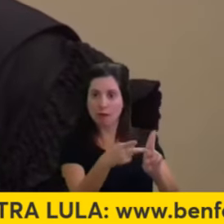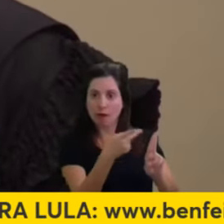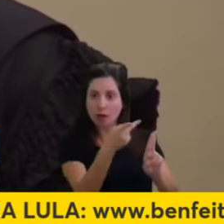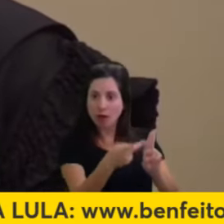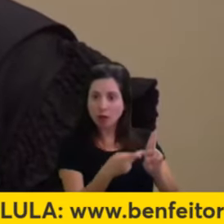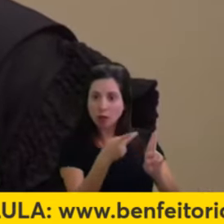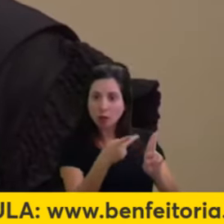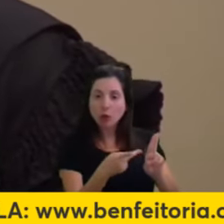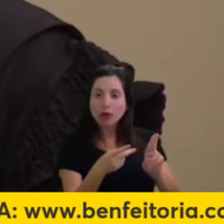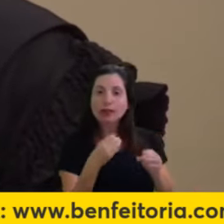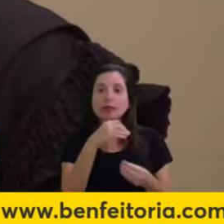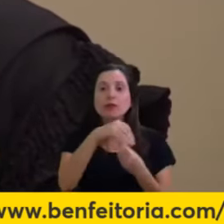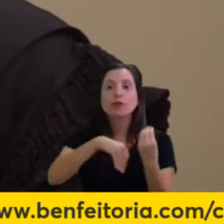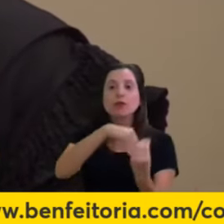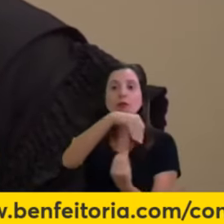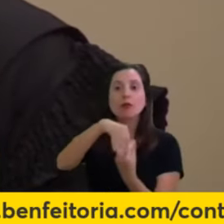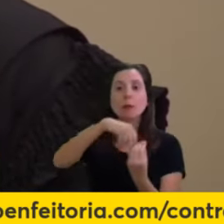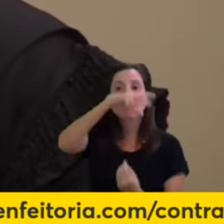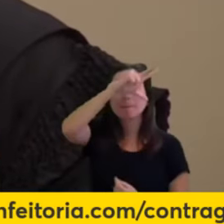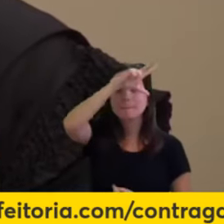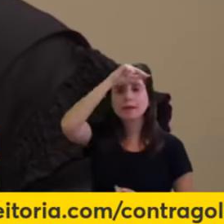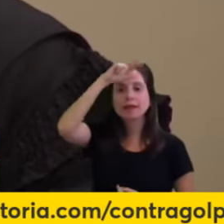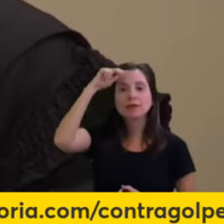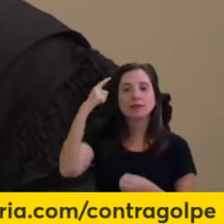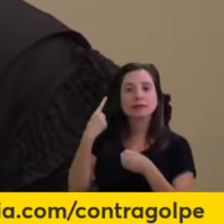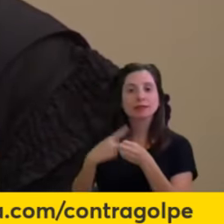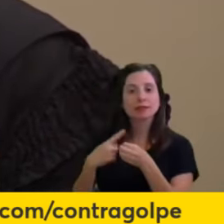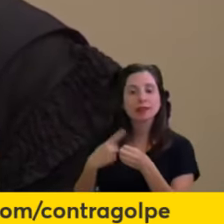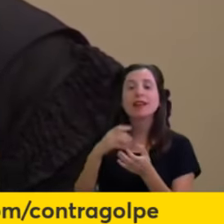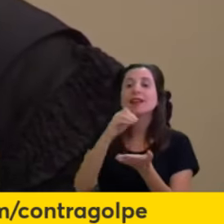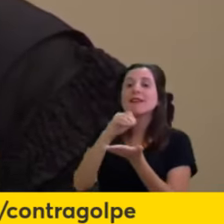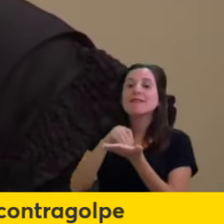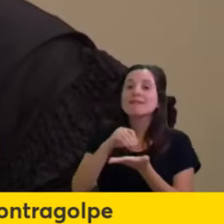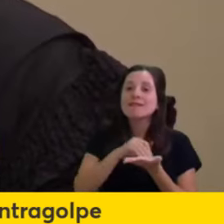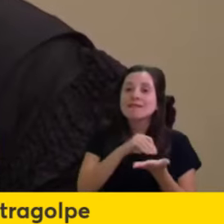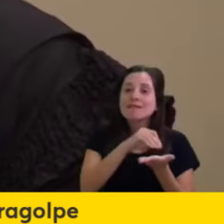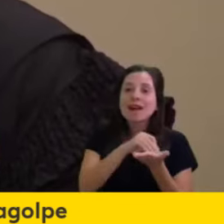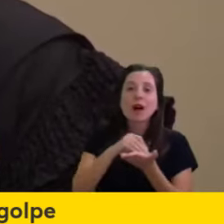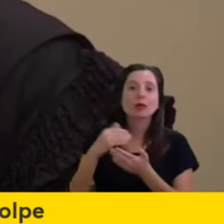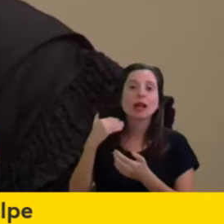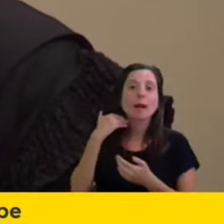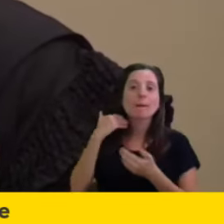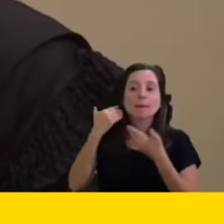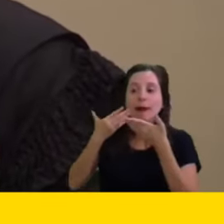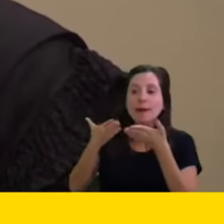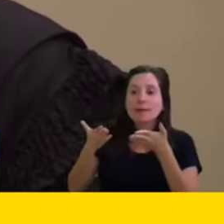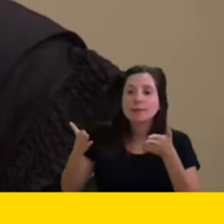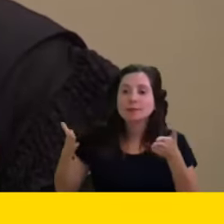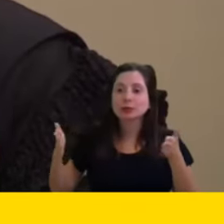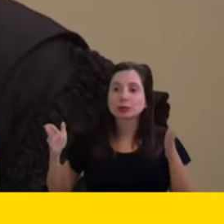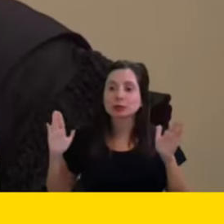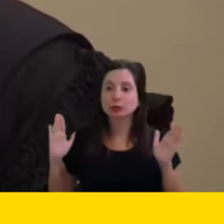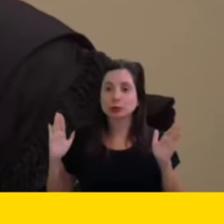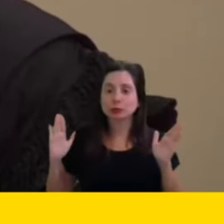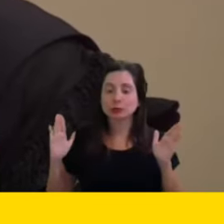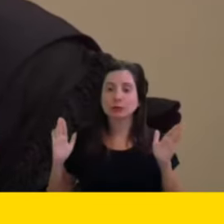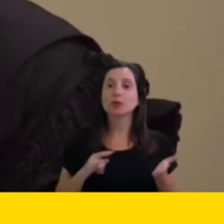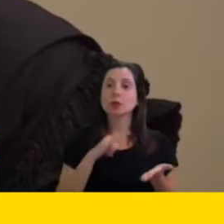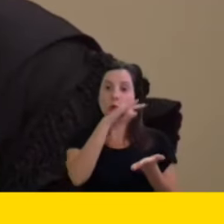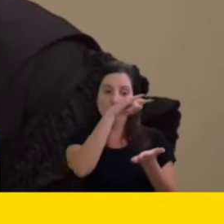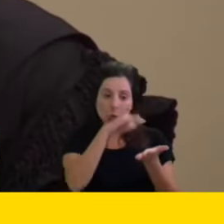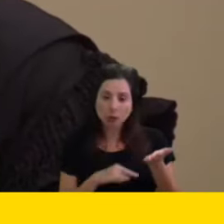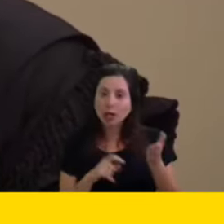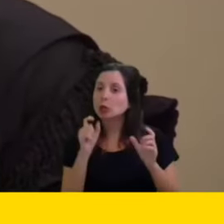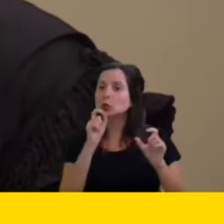prefeito de pequena cidade as seguintes infrações falta de abertura de conta específica do candidato celebração de contrato de comodato antes do